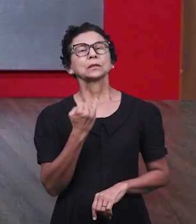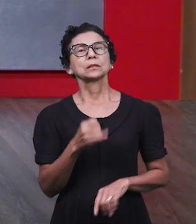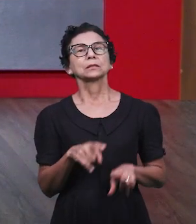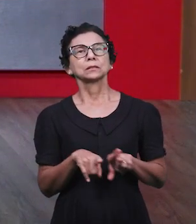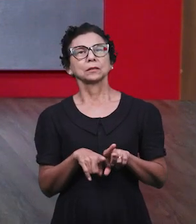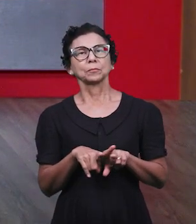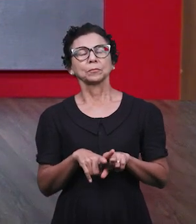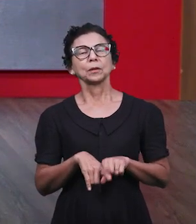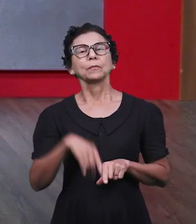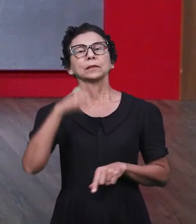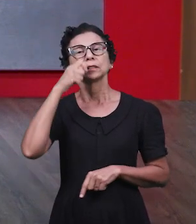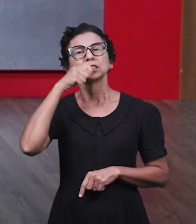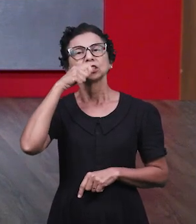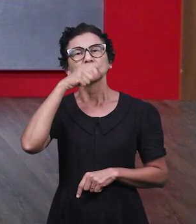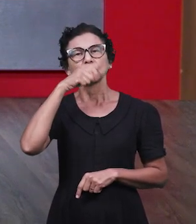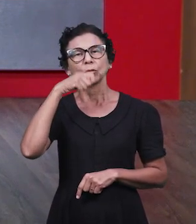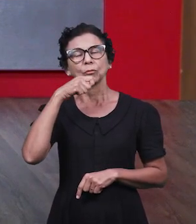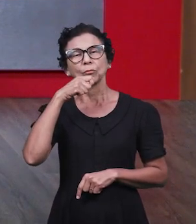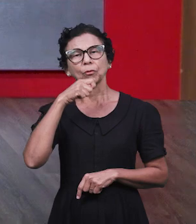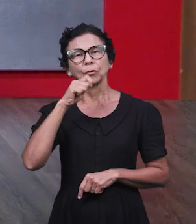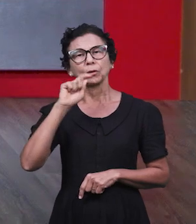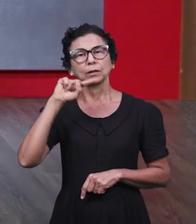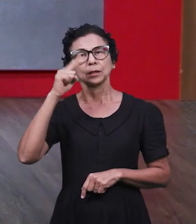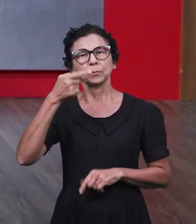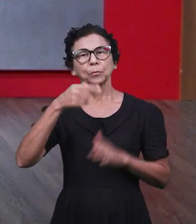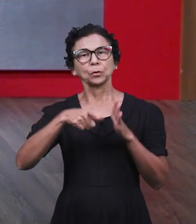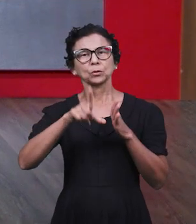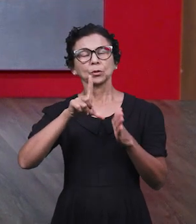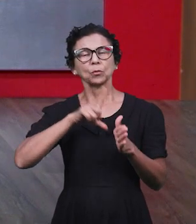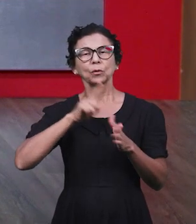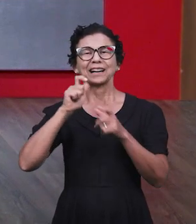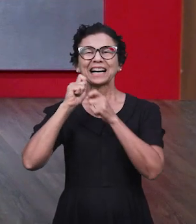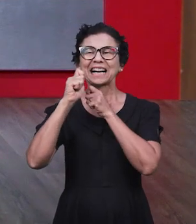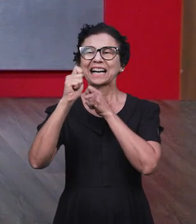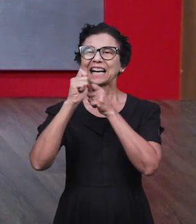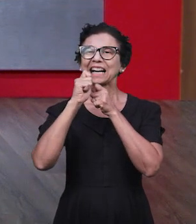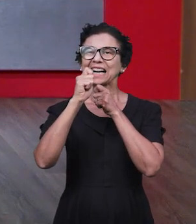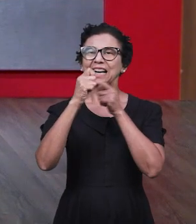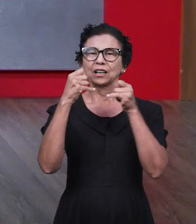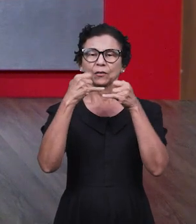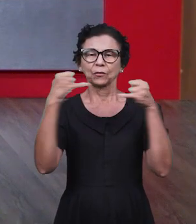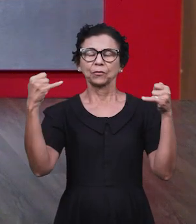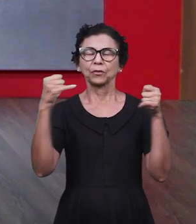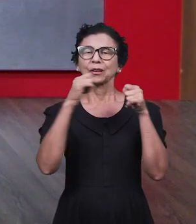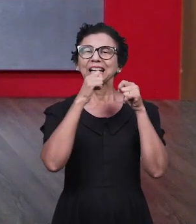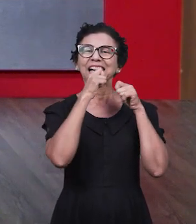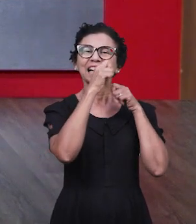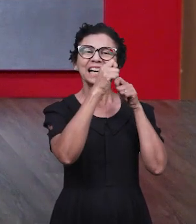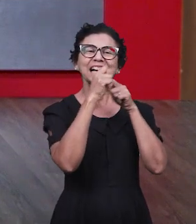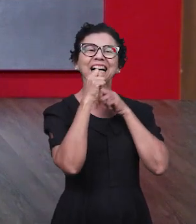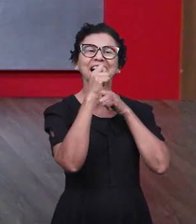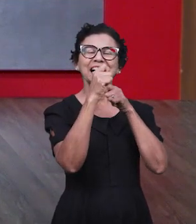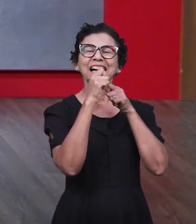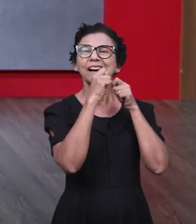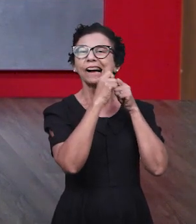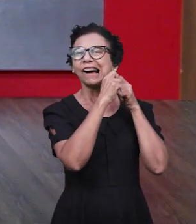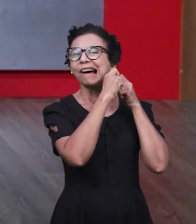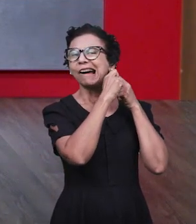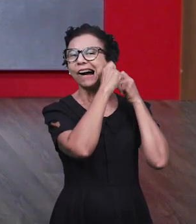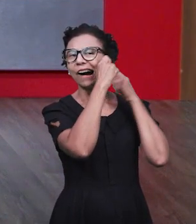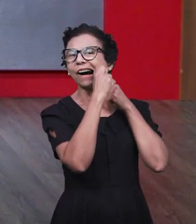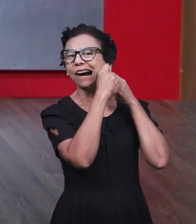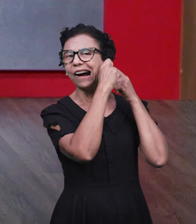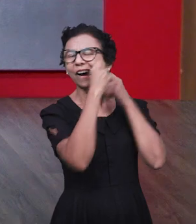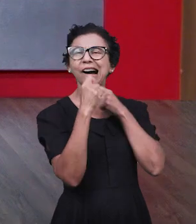mais importante, né, também, depois da escovação ou antes, fazer o uso do fio dental, né? A gente sabe que tem